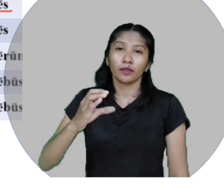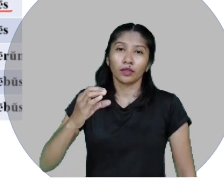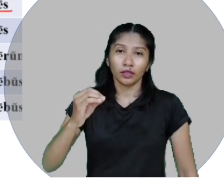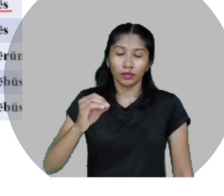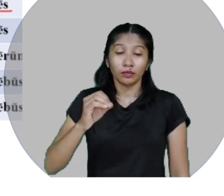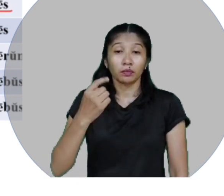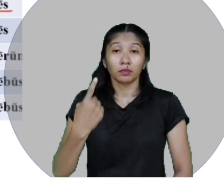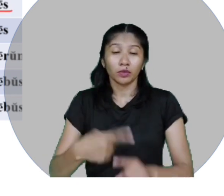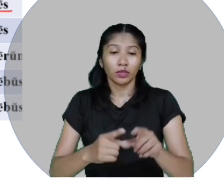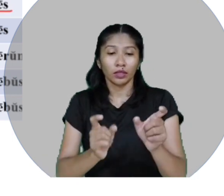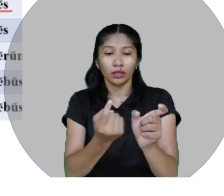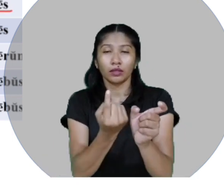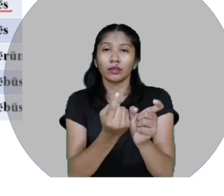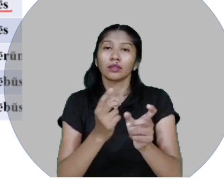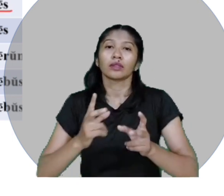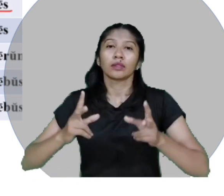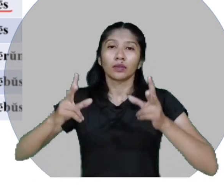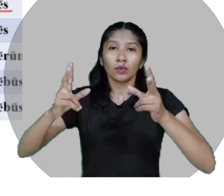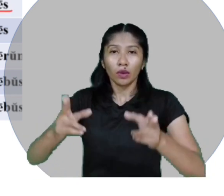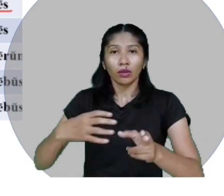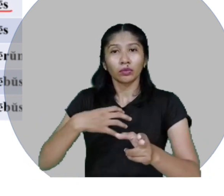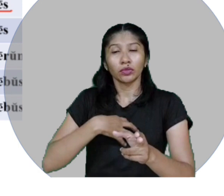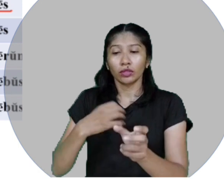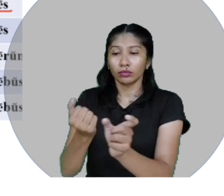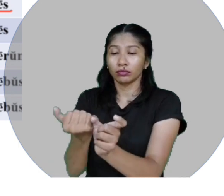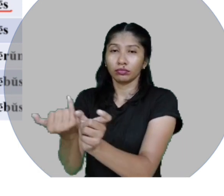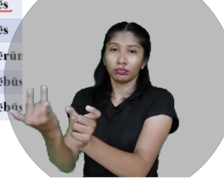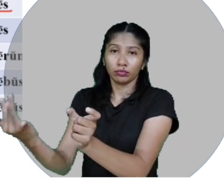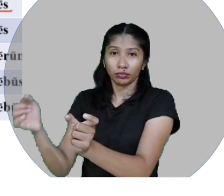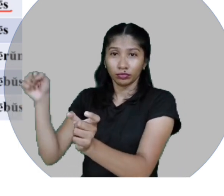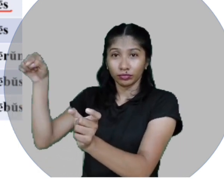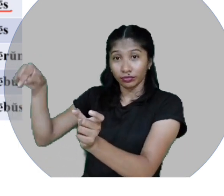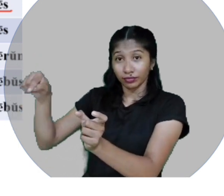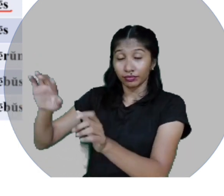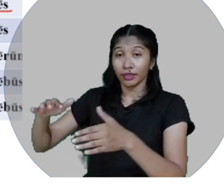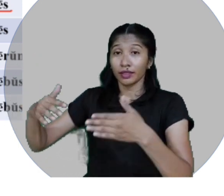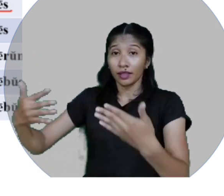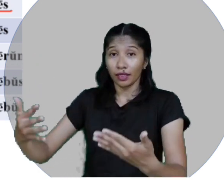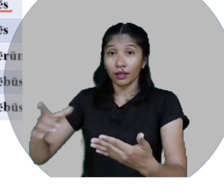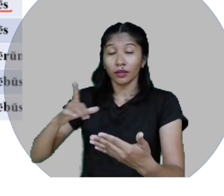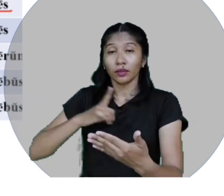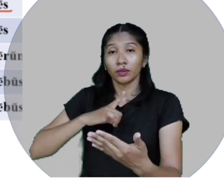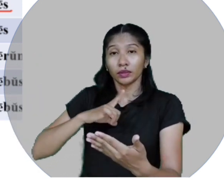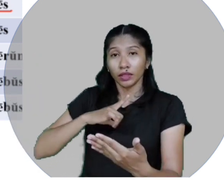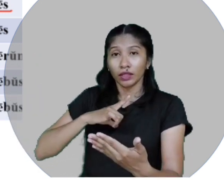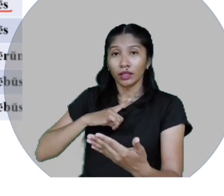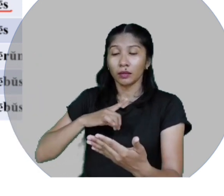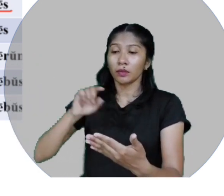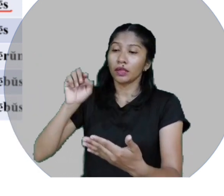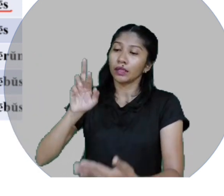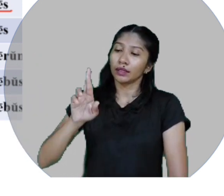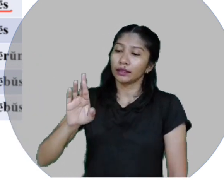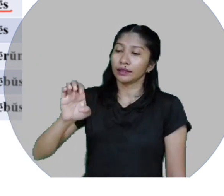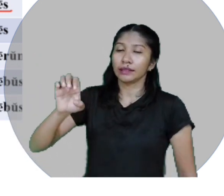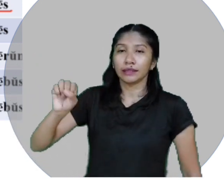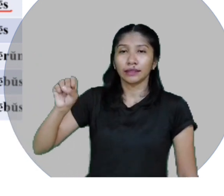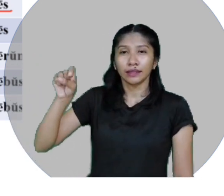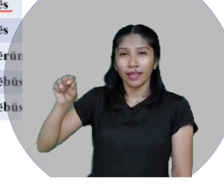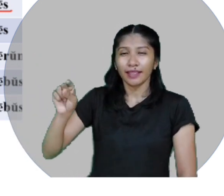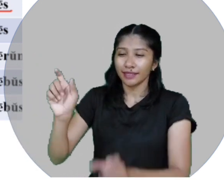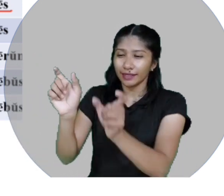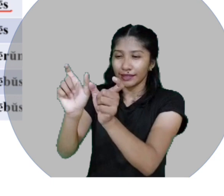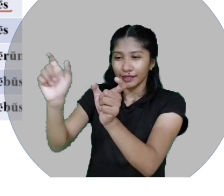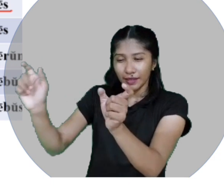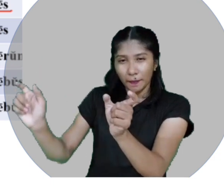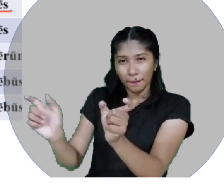do plural. Então, assim, nós teremos res laeta es, ou seja, a mesma